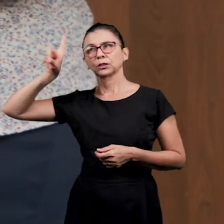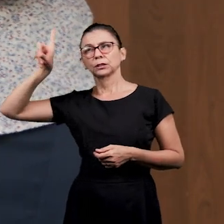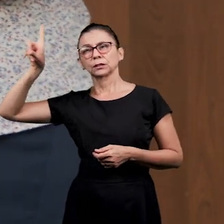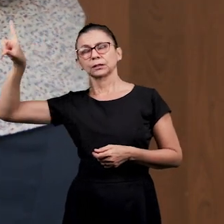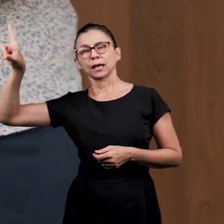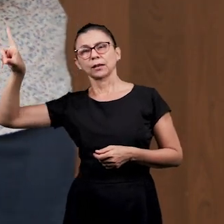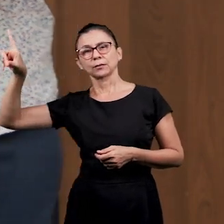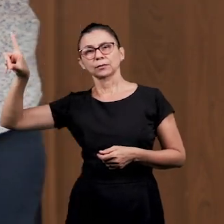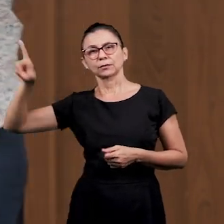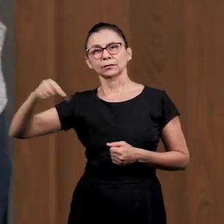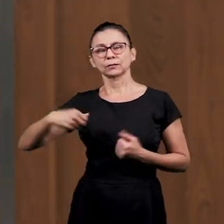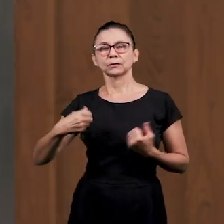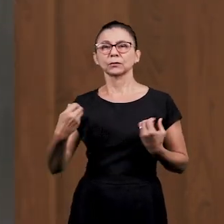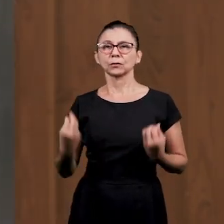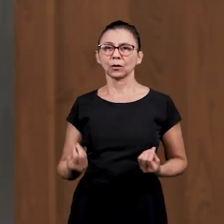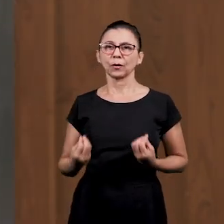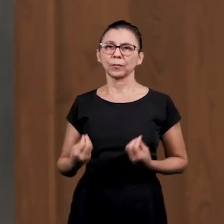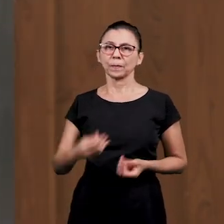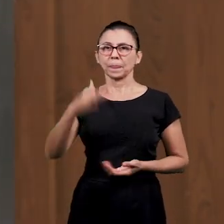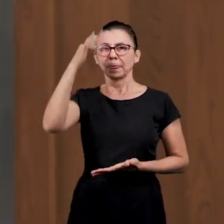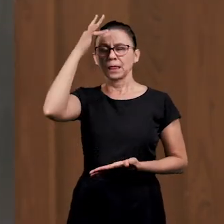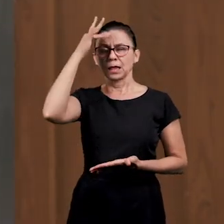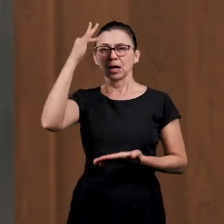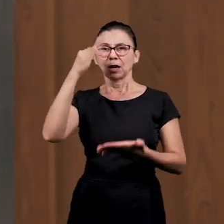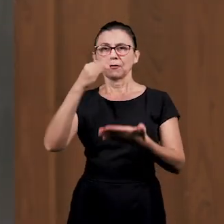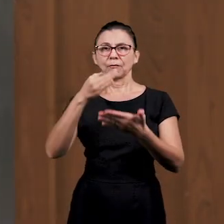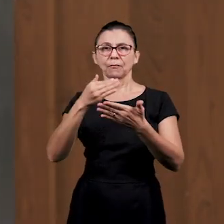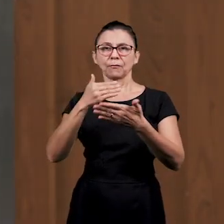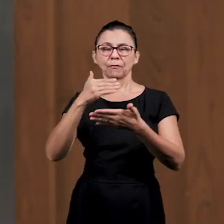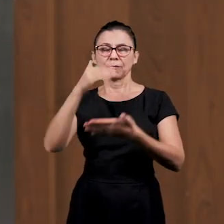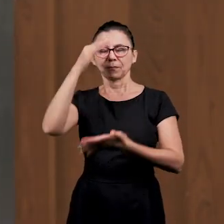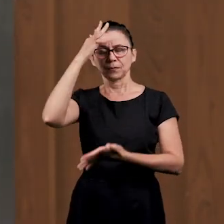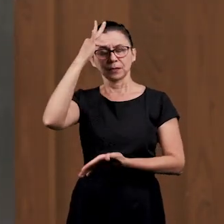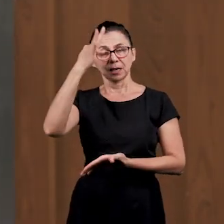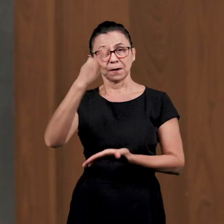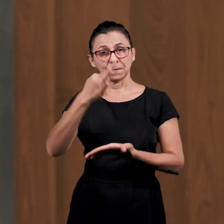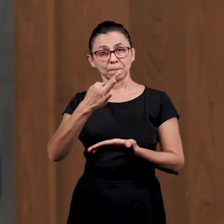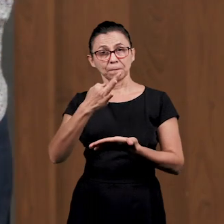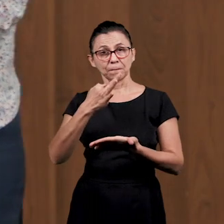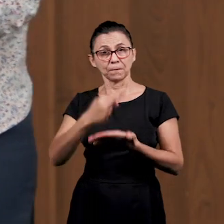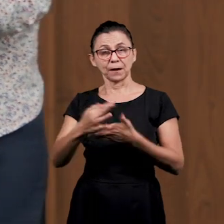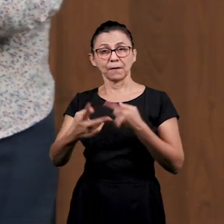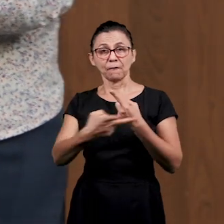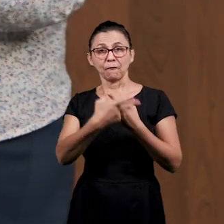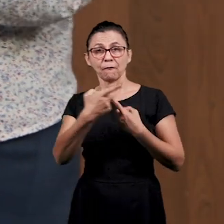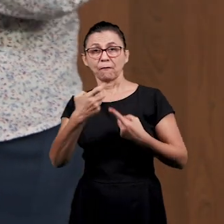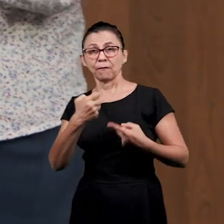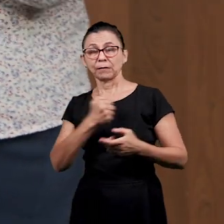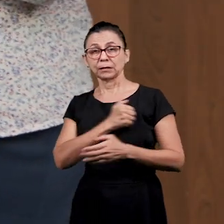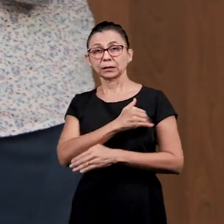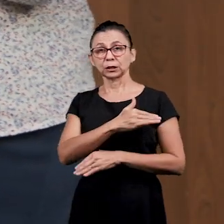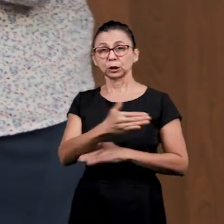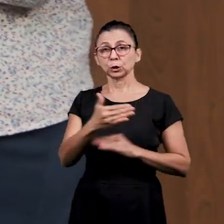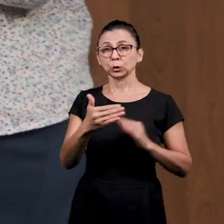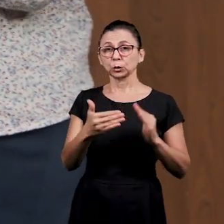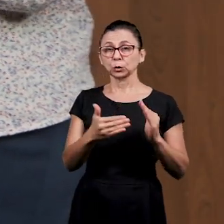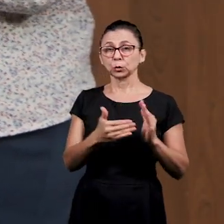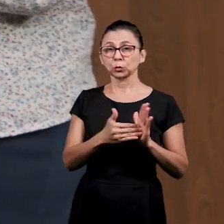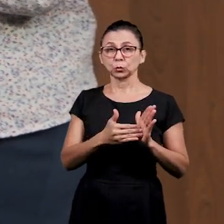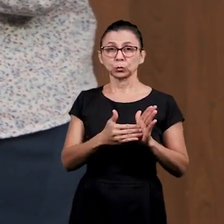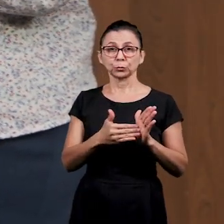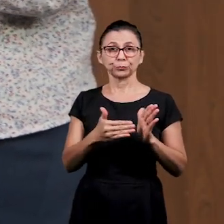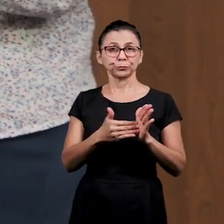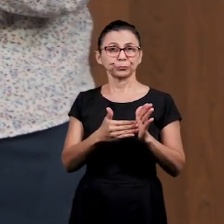dimensão, onde a fé sobrepõe todos os limites. Então, ali no